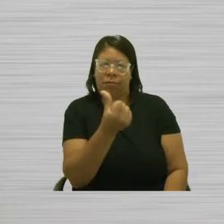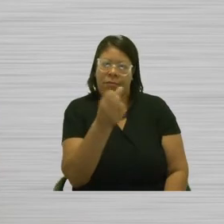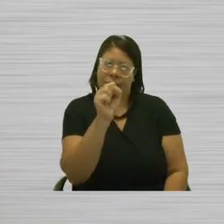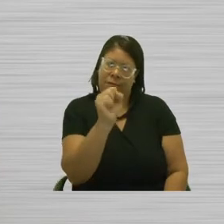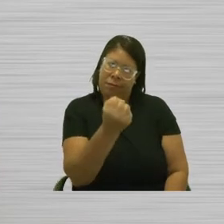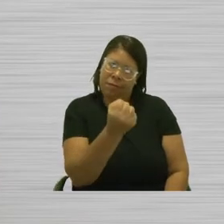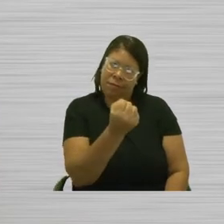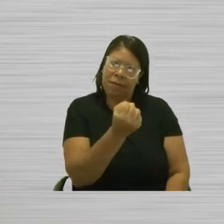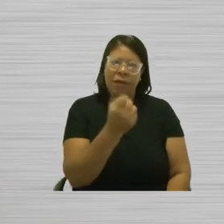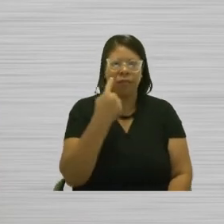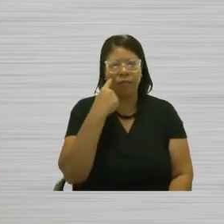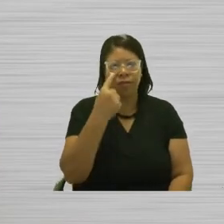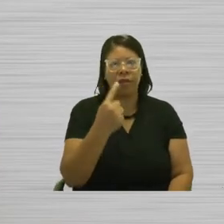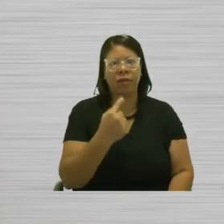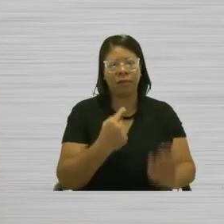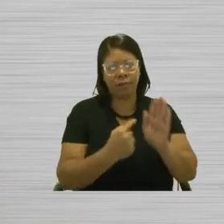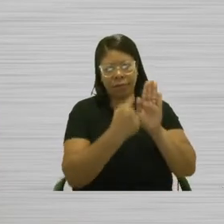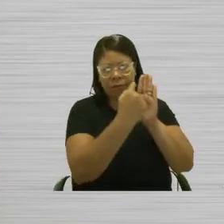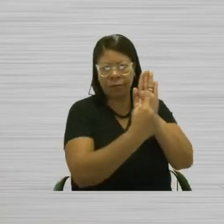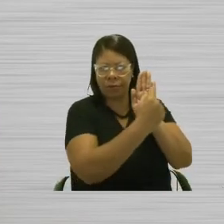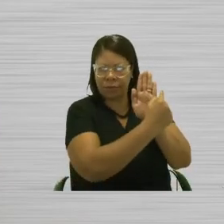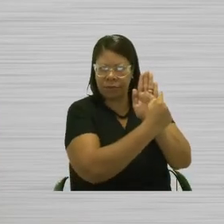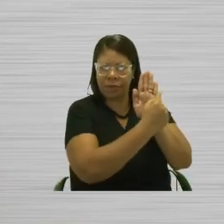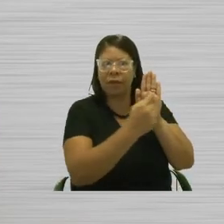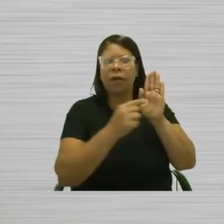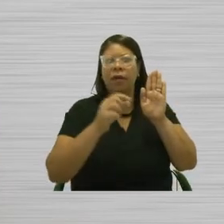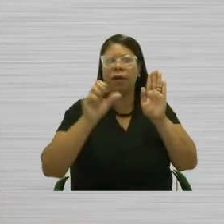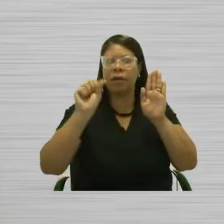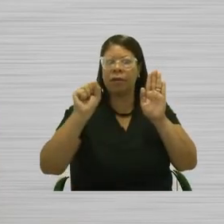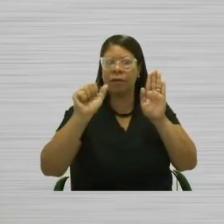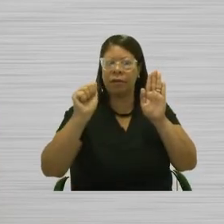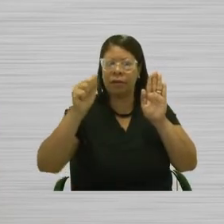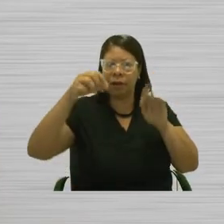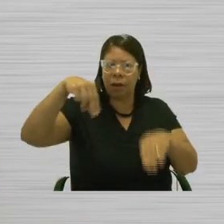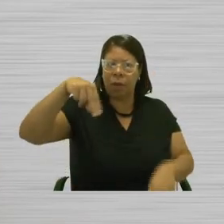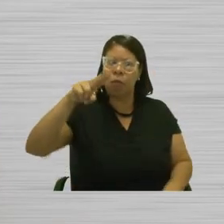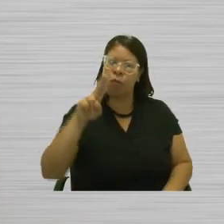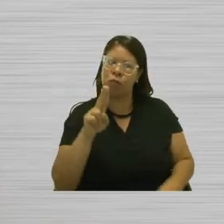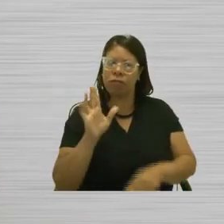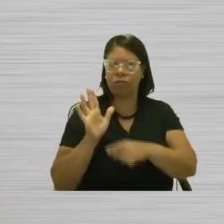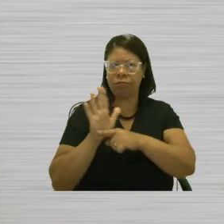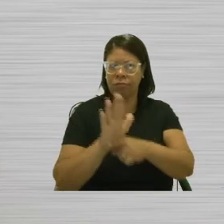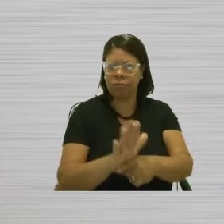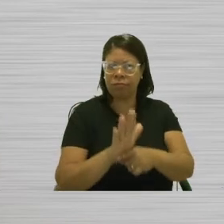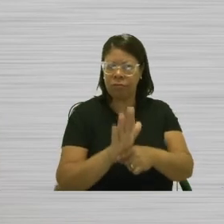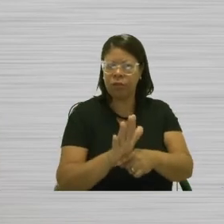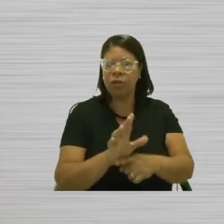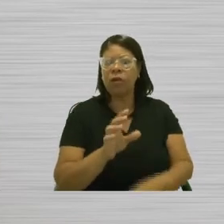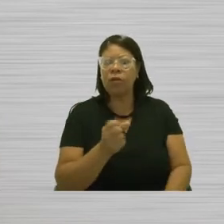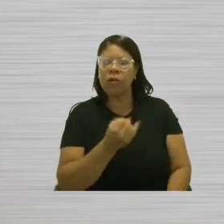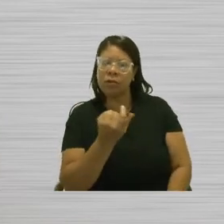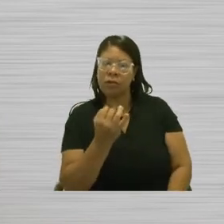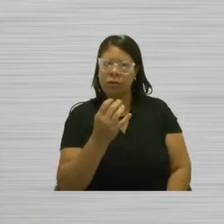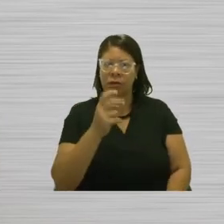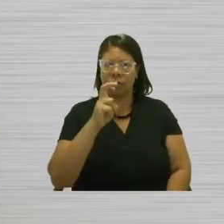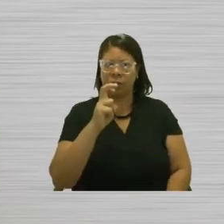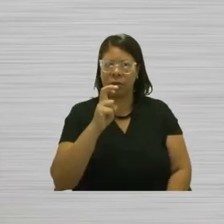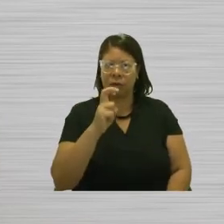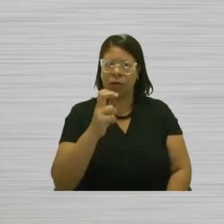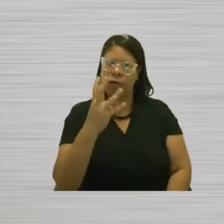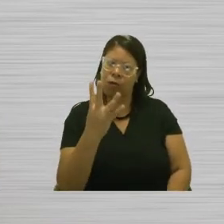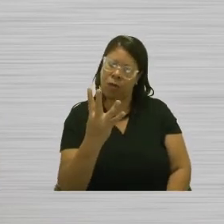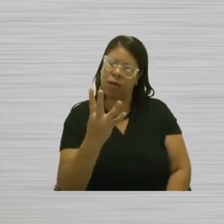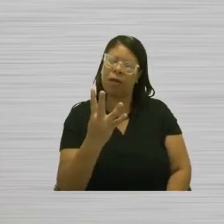os eventos que o SAMU dá o suporte e o apoio. A gente teve 54 canais prioritários e